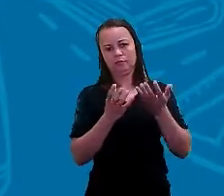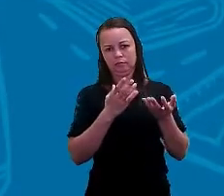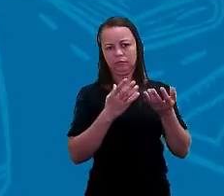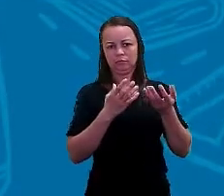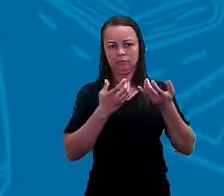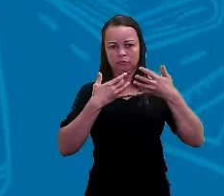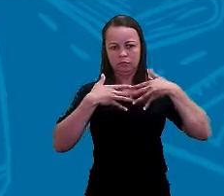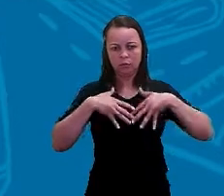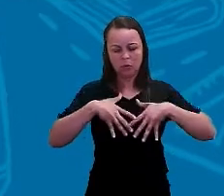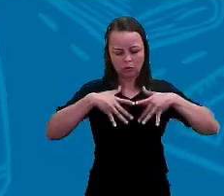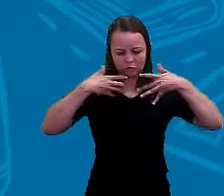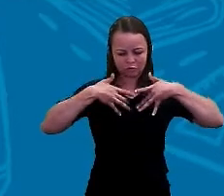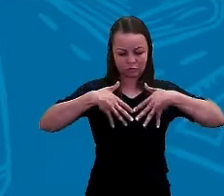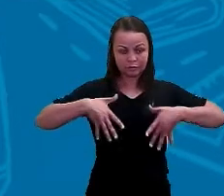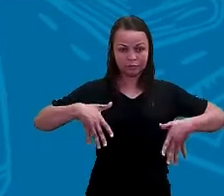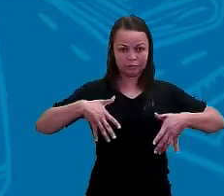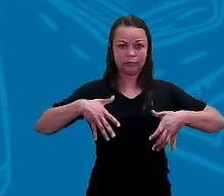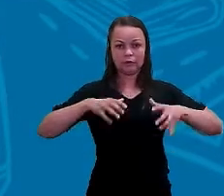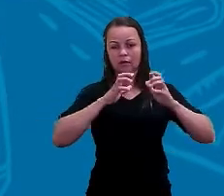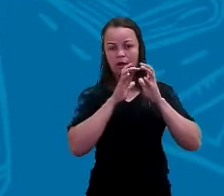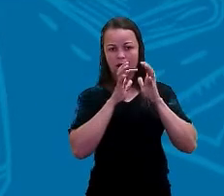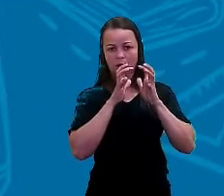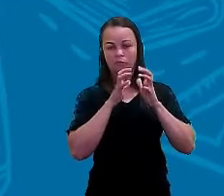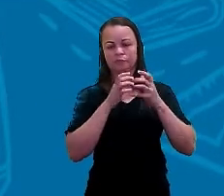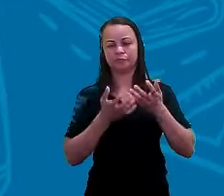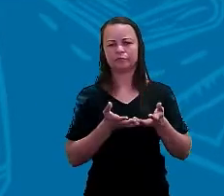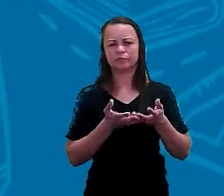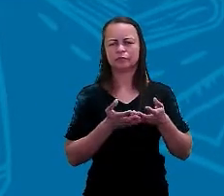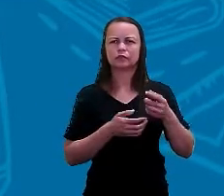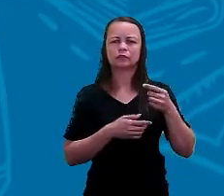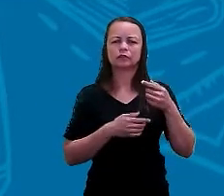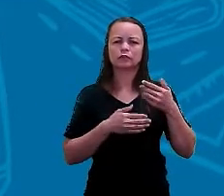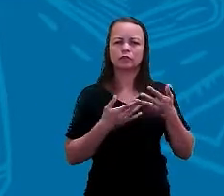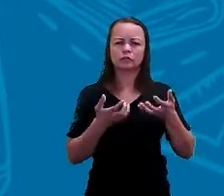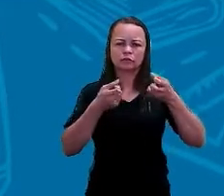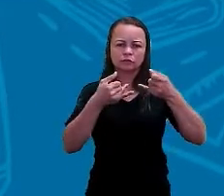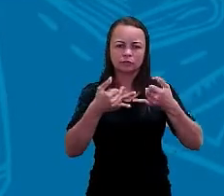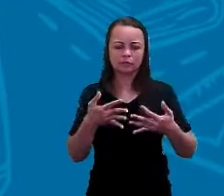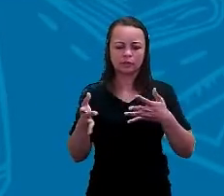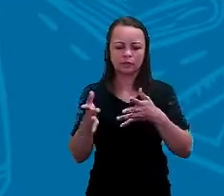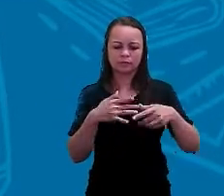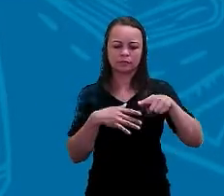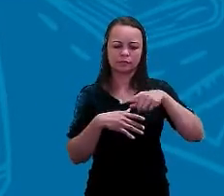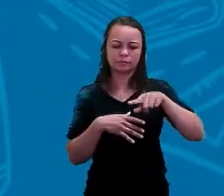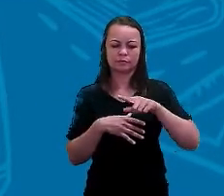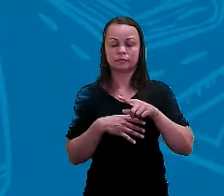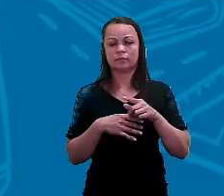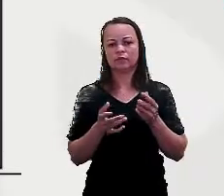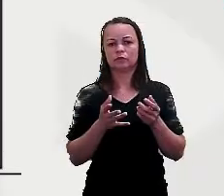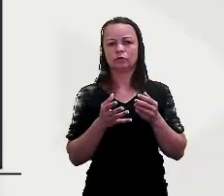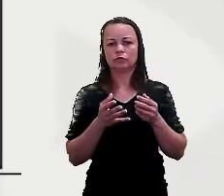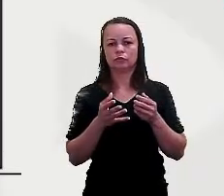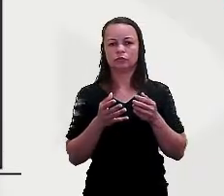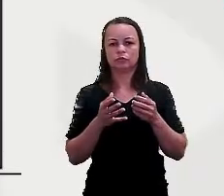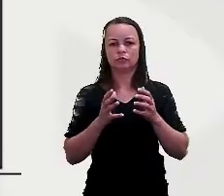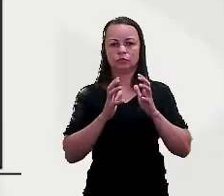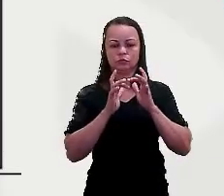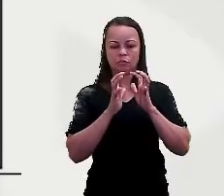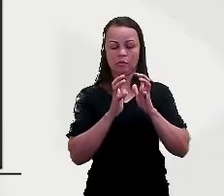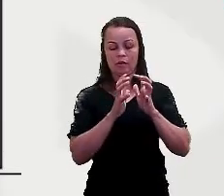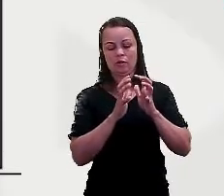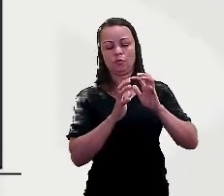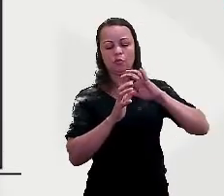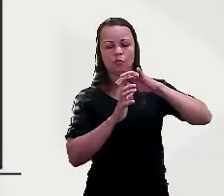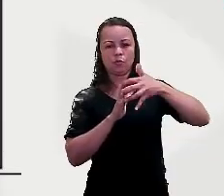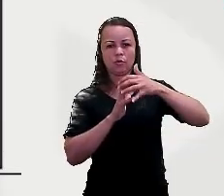sistema nervoso central. E toda vez que eu pensar nos neurônios eferente, é aquele que vai sair justamente do meio